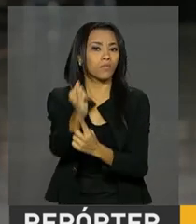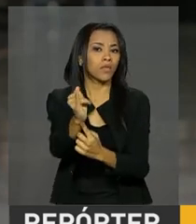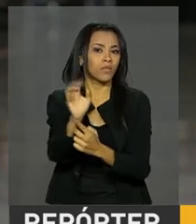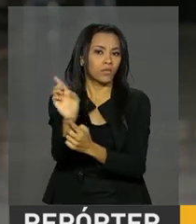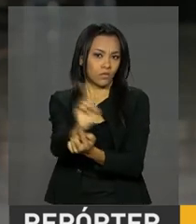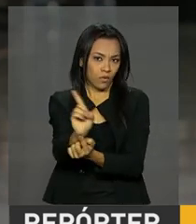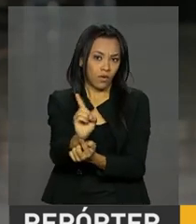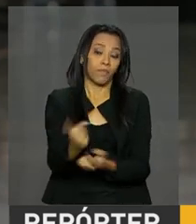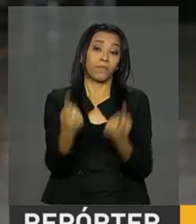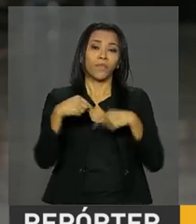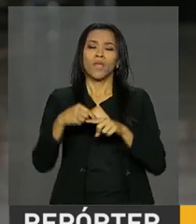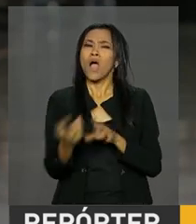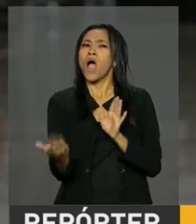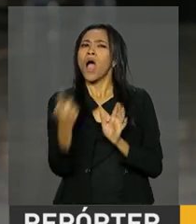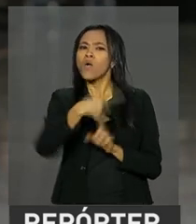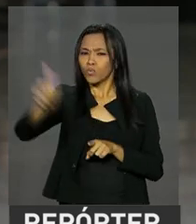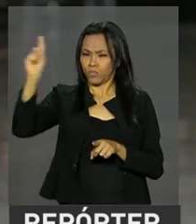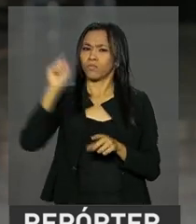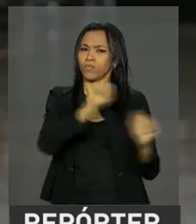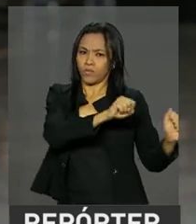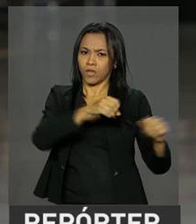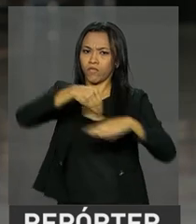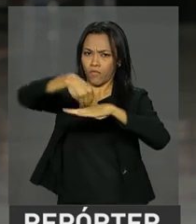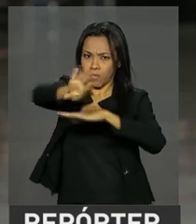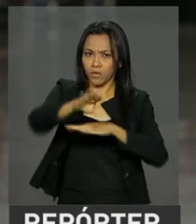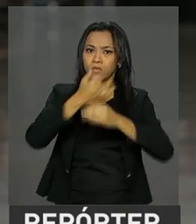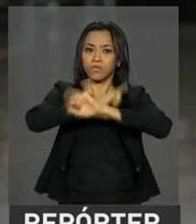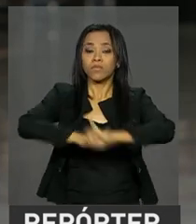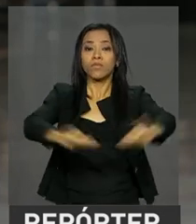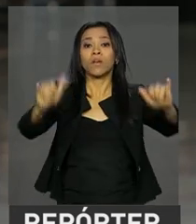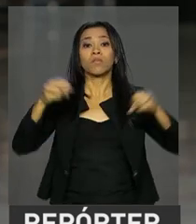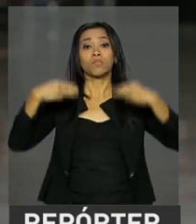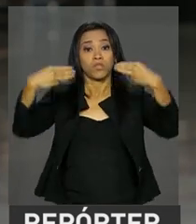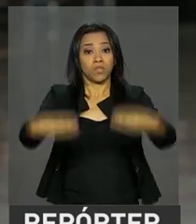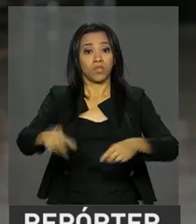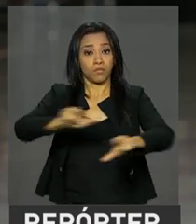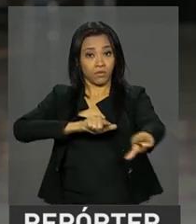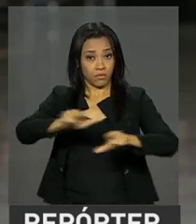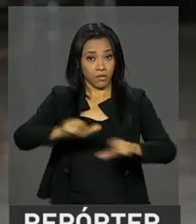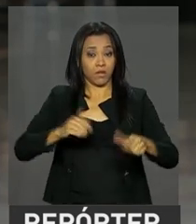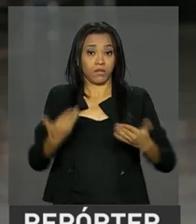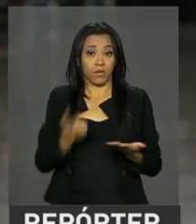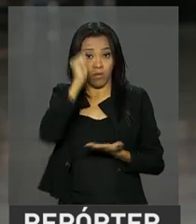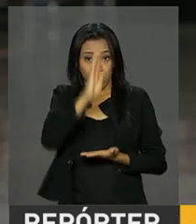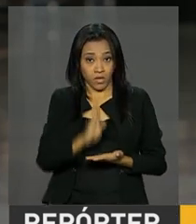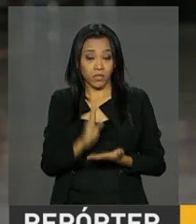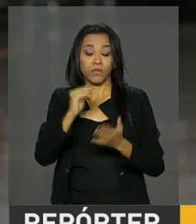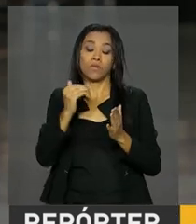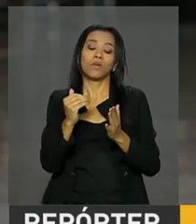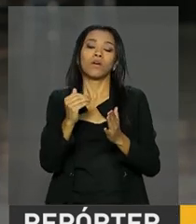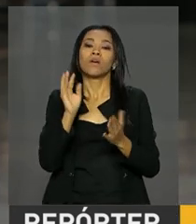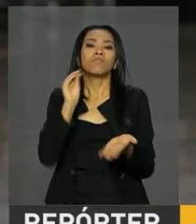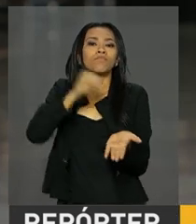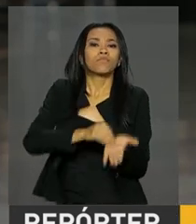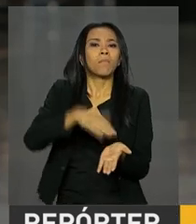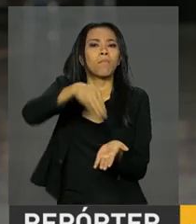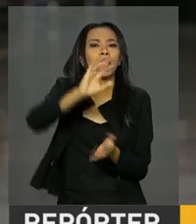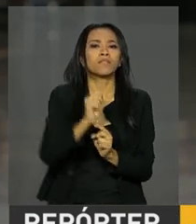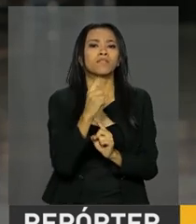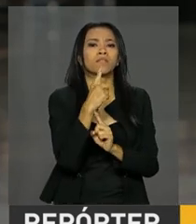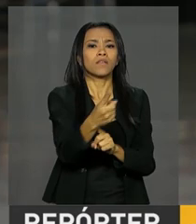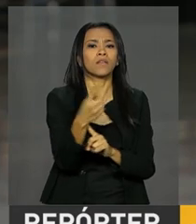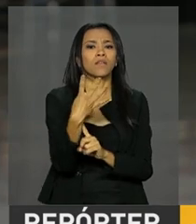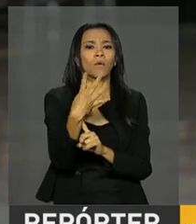informação divulgada essa semana pelo Ministério do Trabalho é que o Brasil registrou mais de 140.000